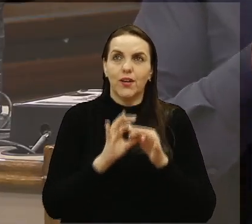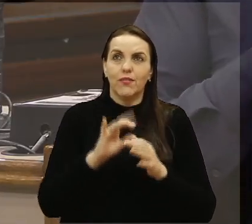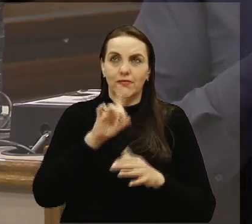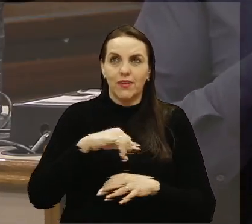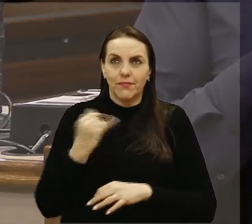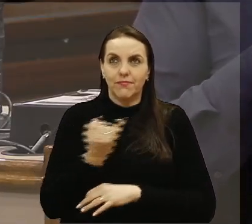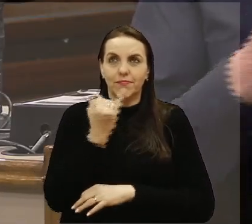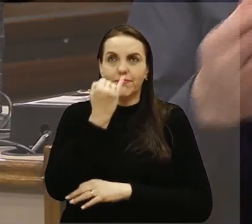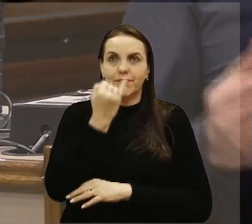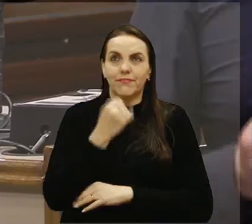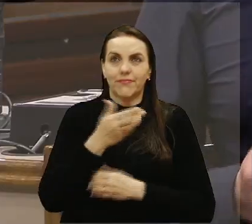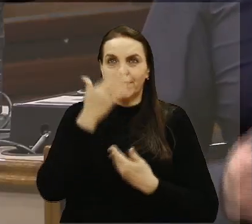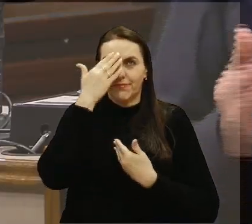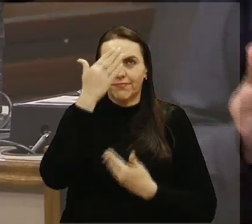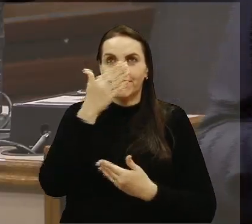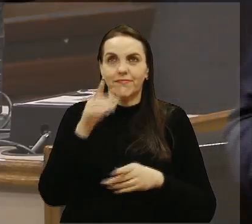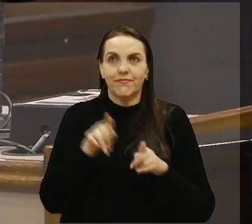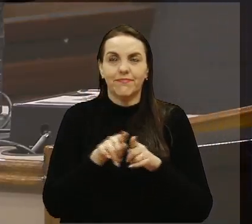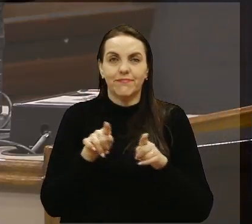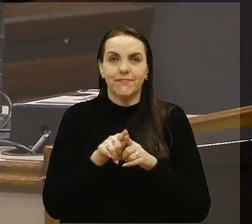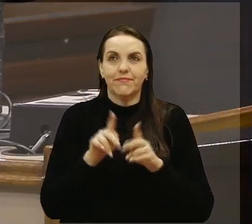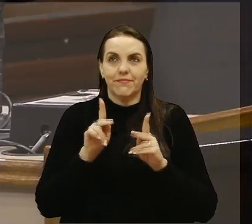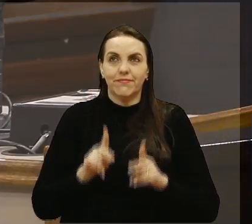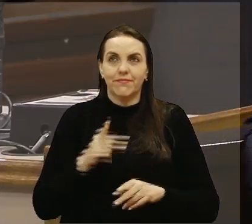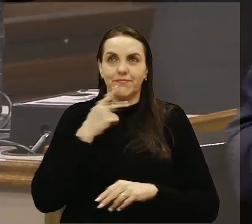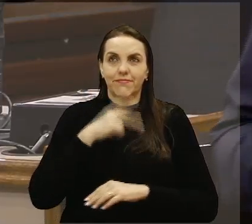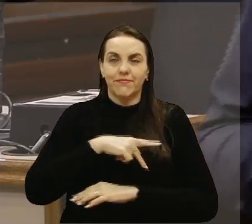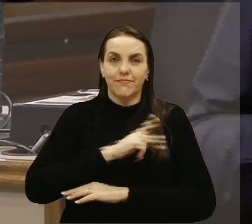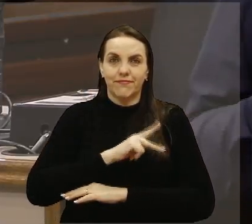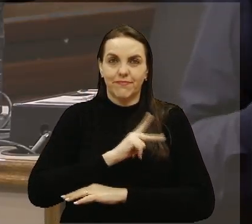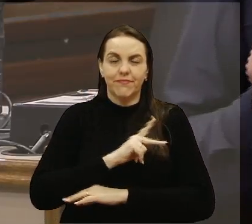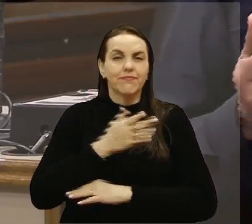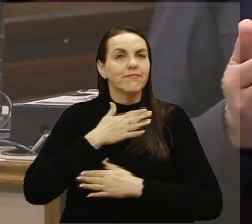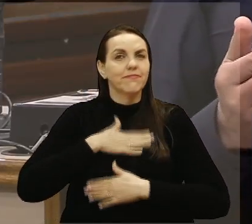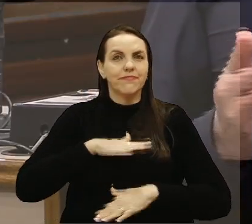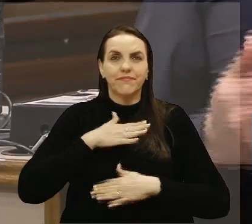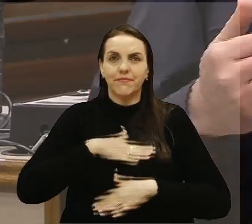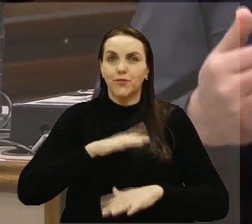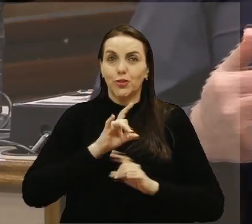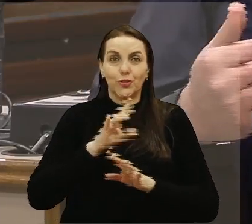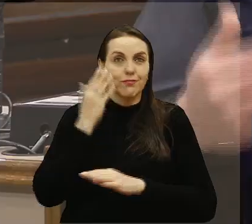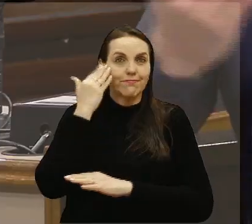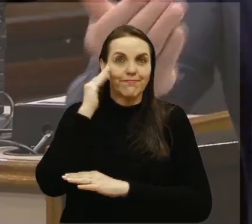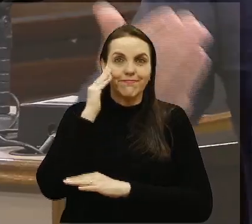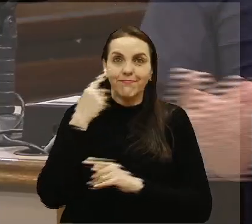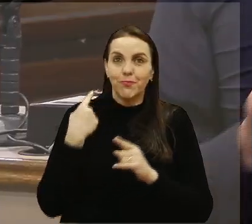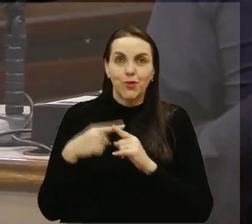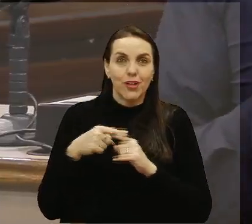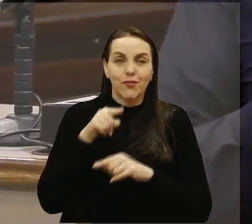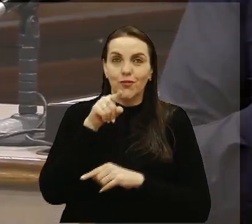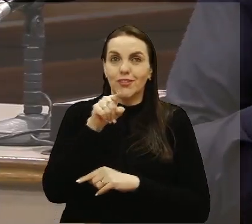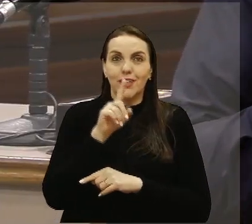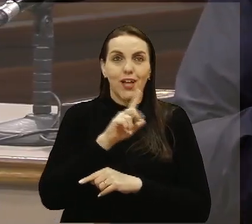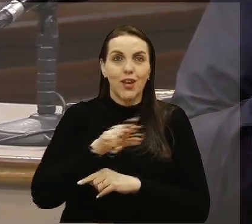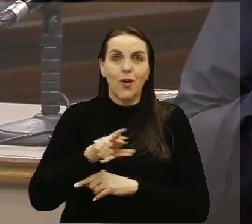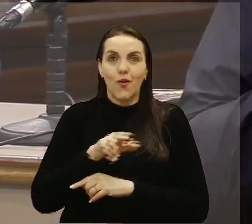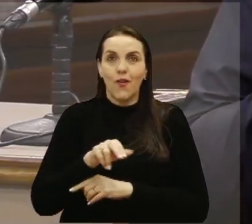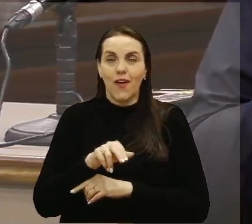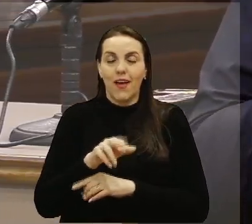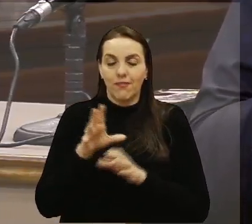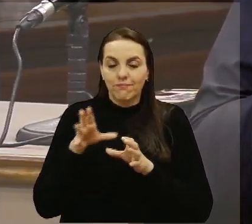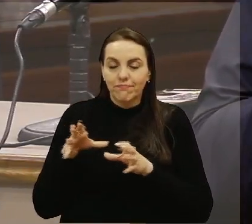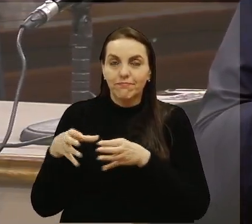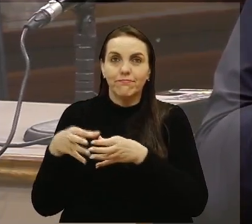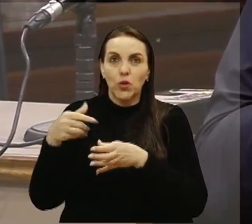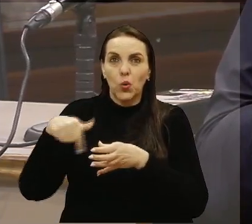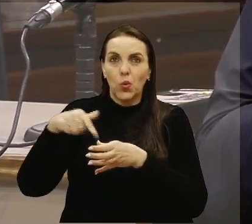Quero agradecer, inclusive, a pessoa que disse, Pedro, fica tranquilo, só não entendi porque você não é da cadeia alimentar deles, então eu não